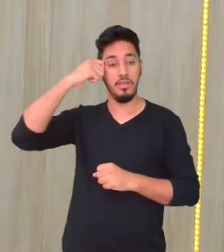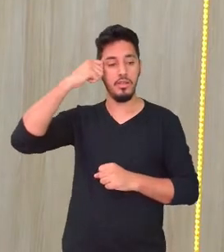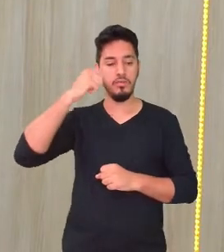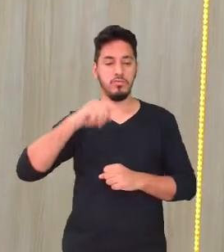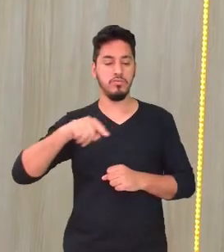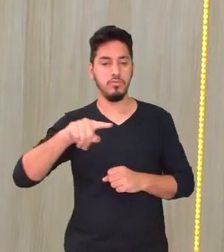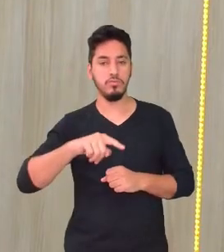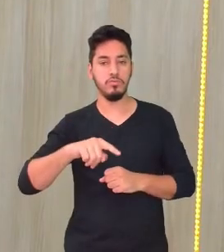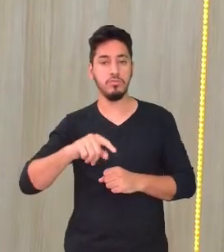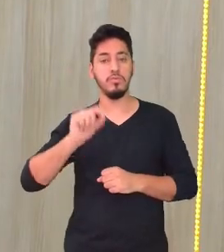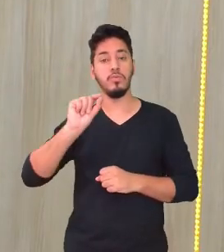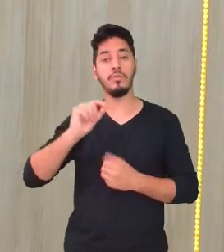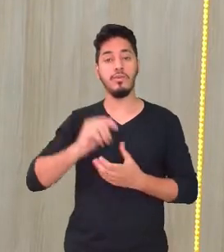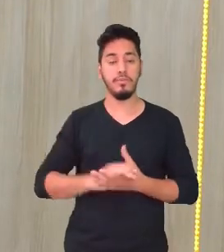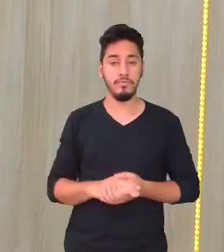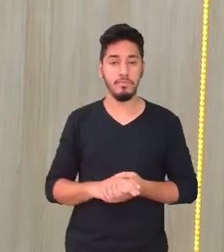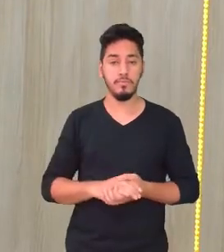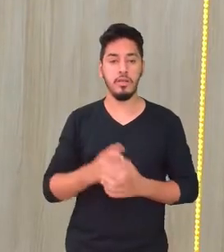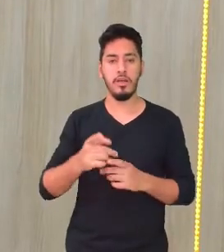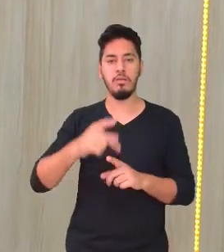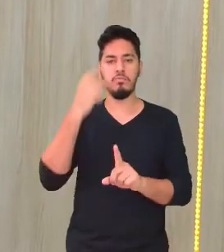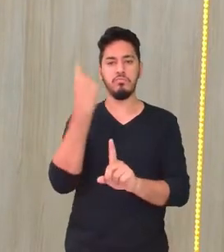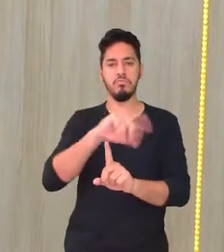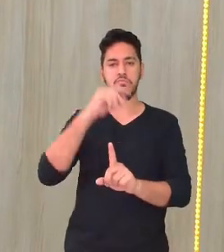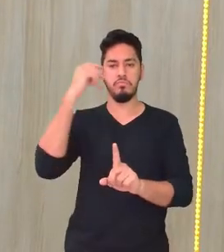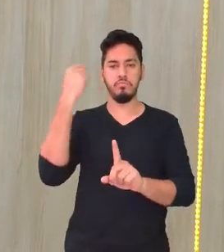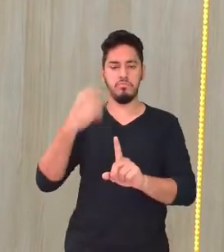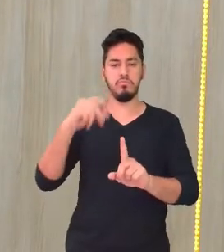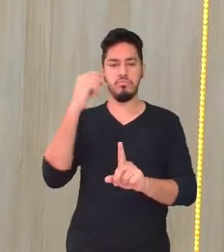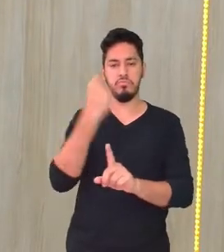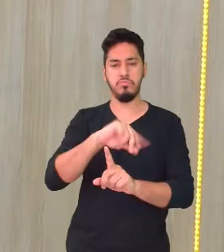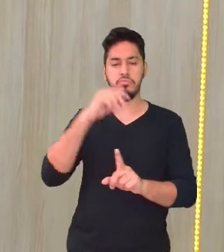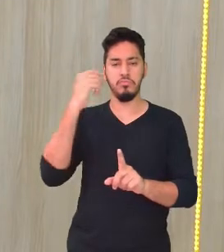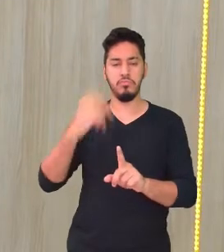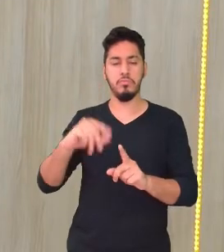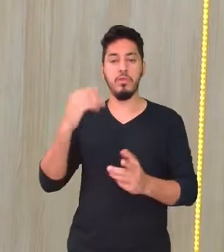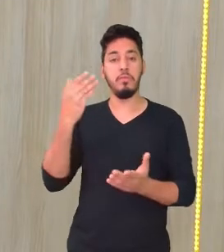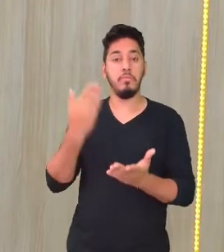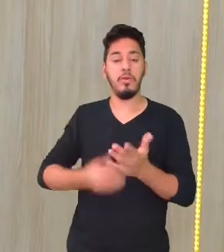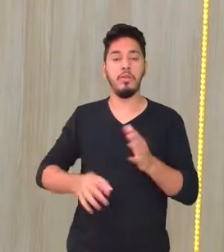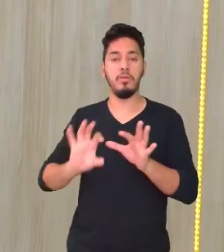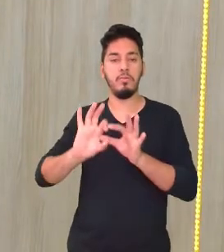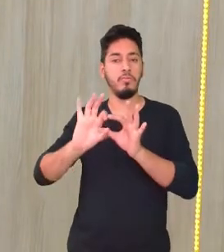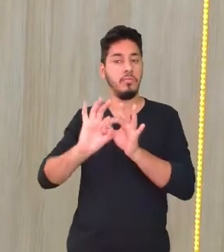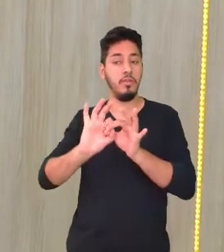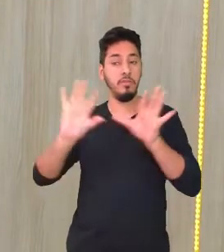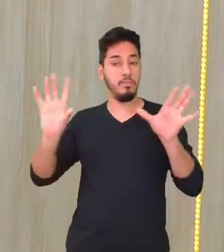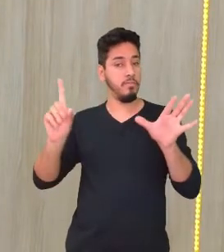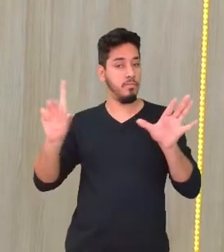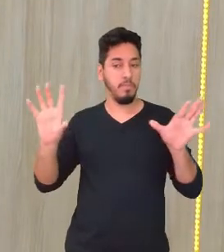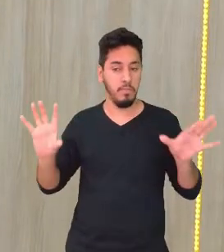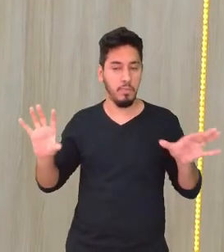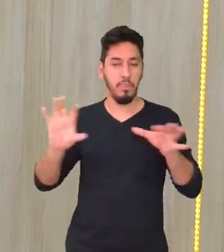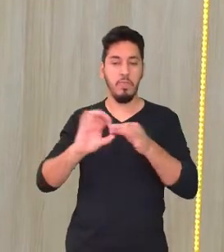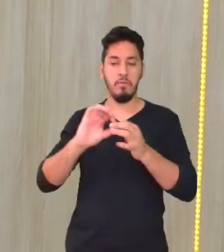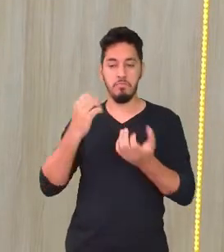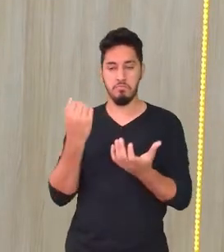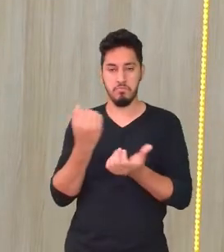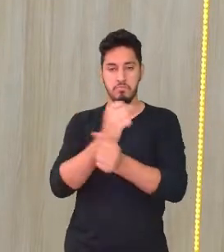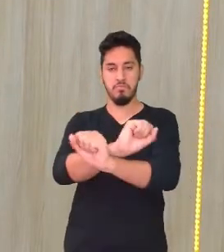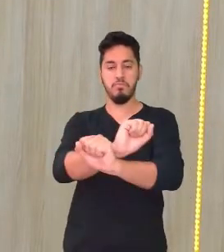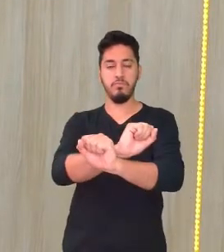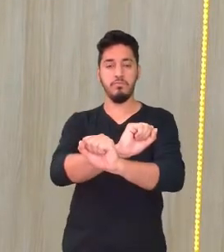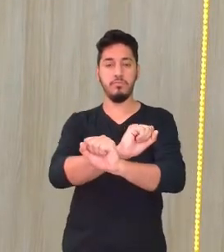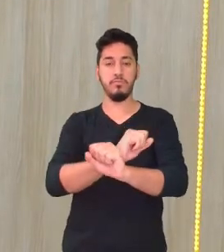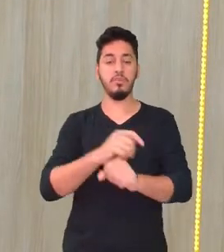foram submetidos, né, a castigos físicos, à perda da sua liberdade, e muitos deles, né,